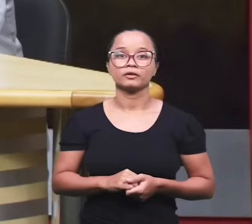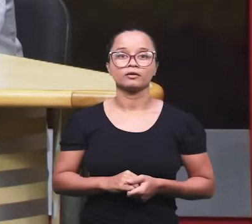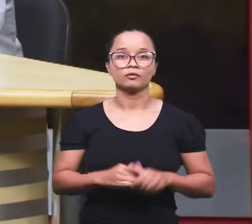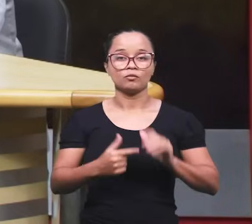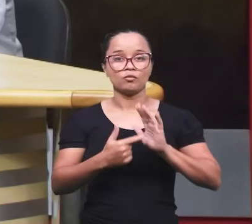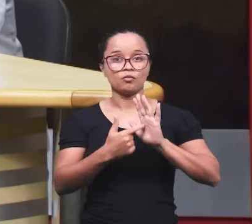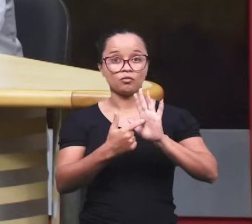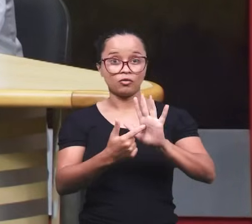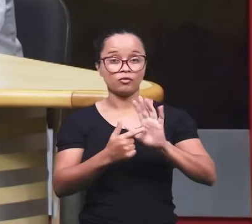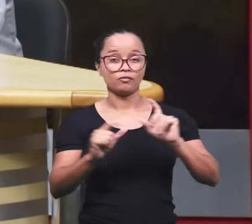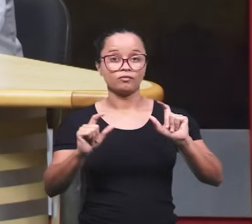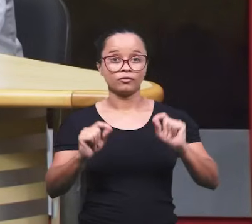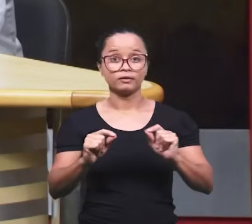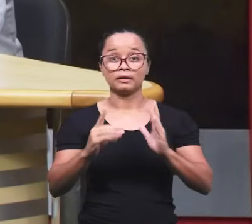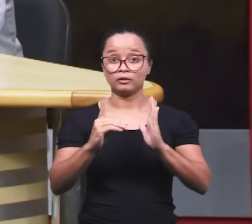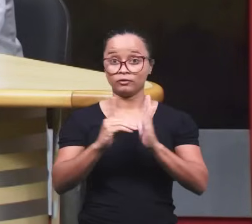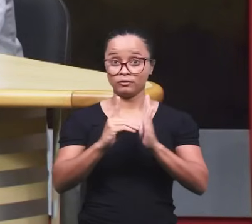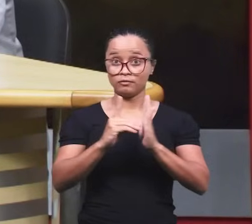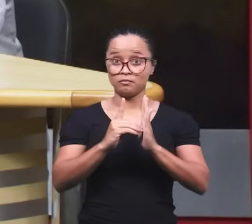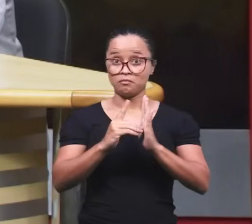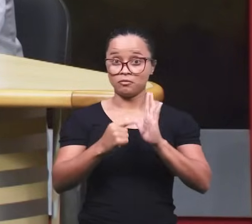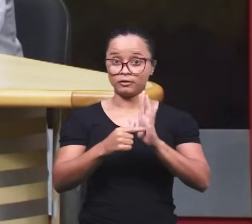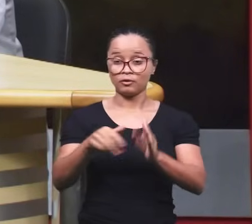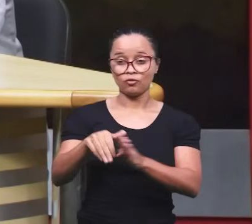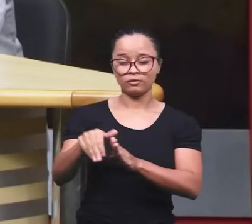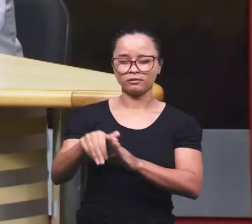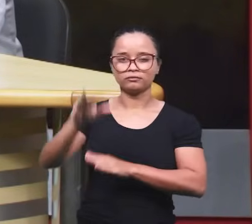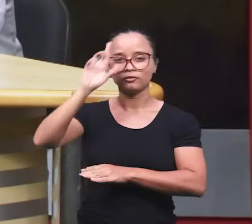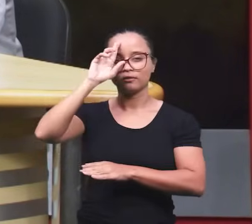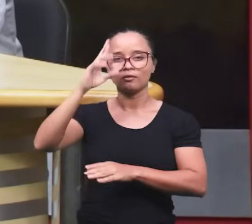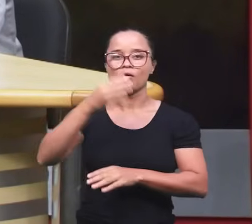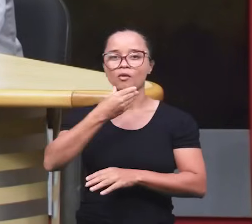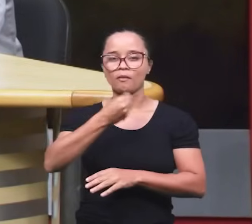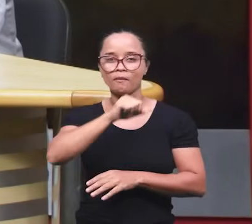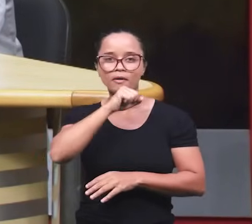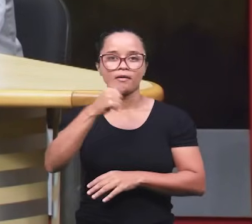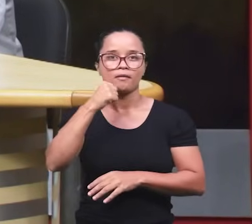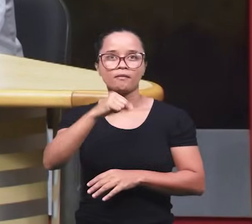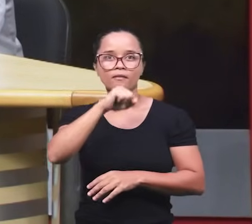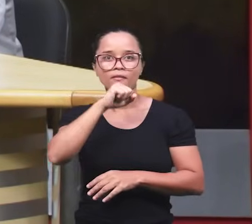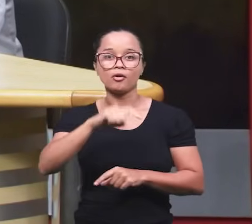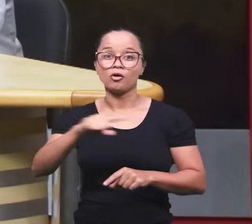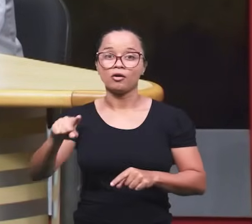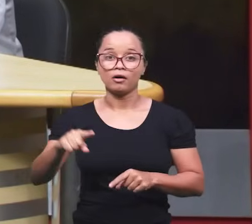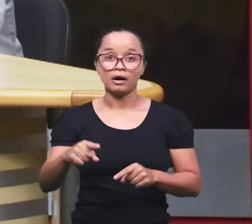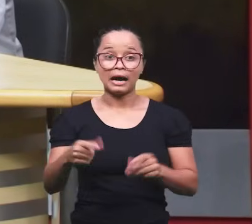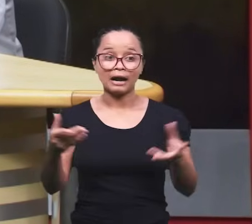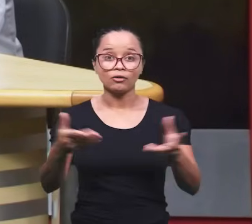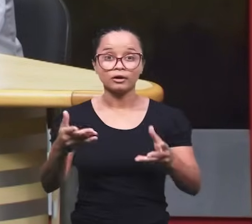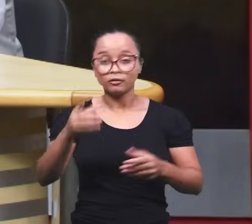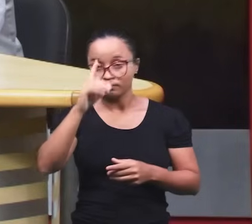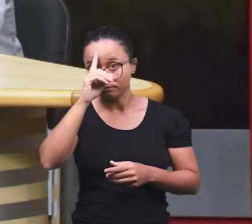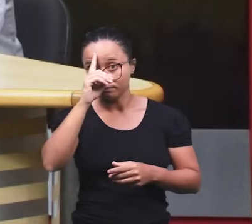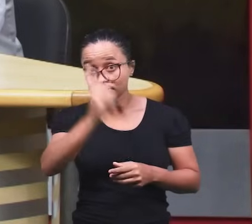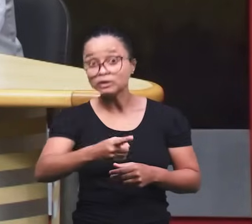Deuteronômio a orientação do Senhor aos pais né né estas palavras que hoje Te ordeno Então não é um